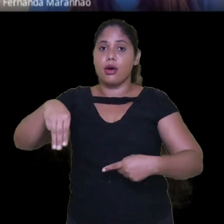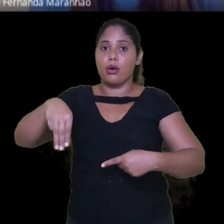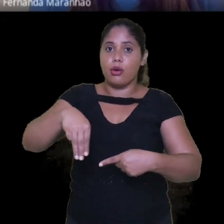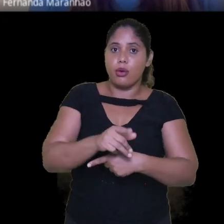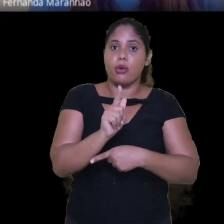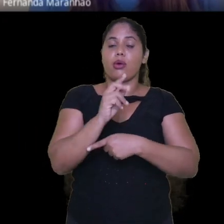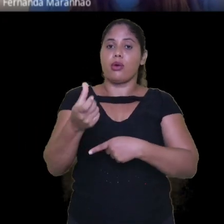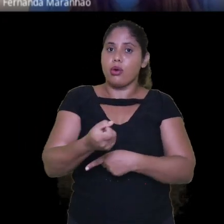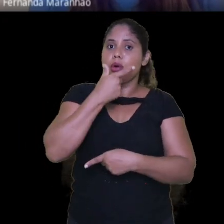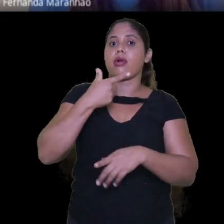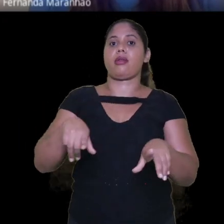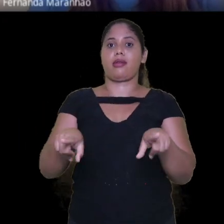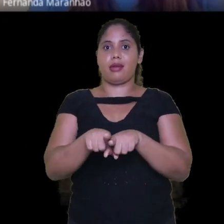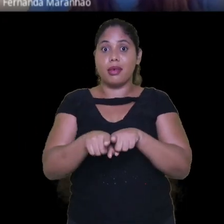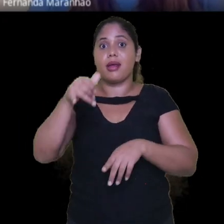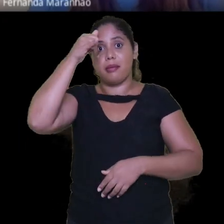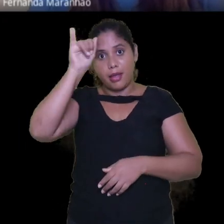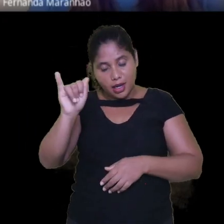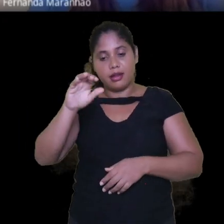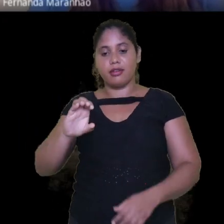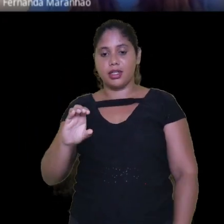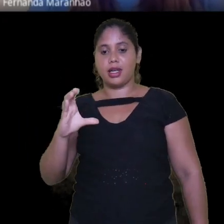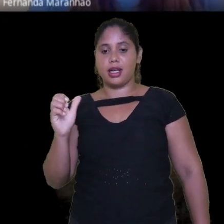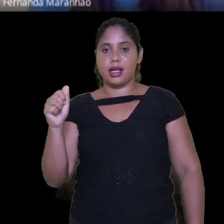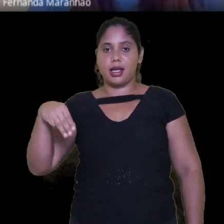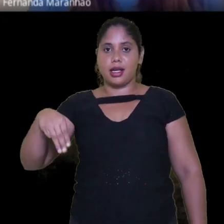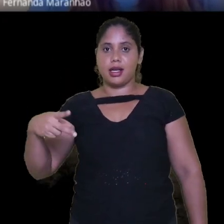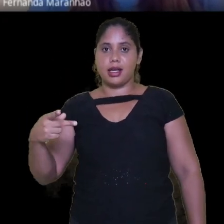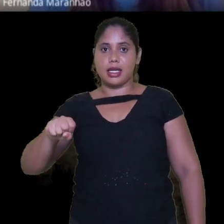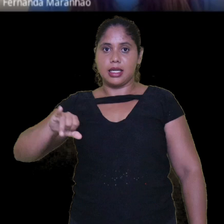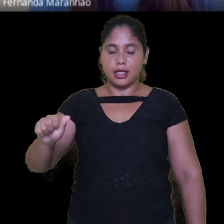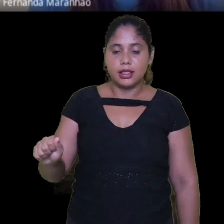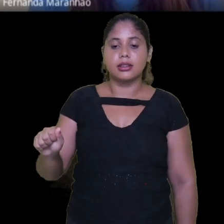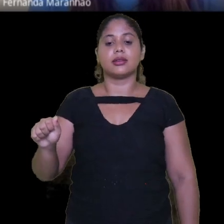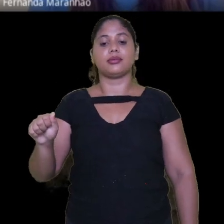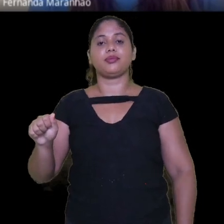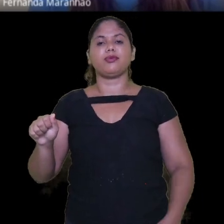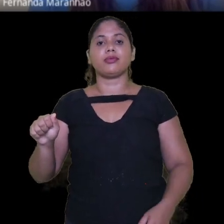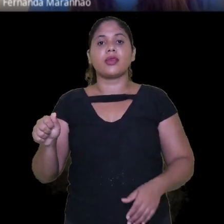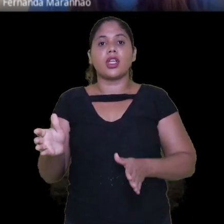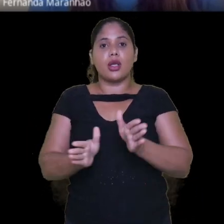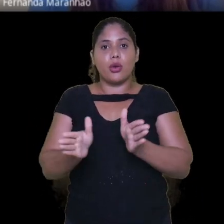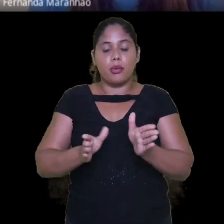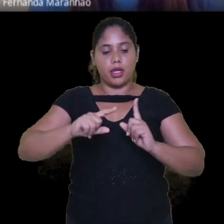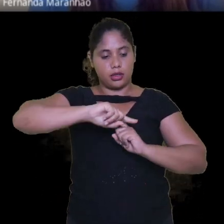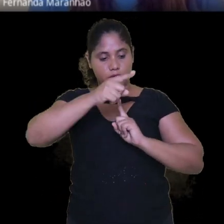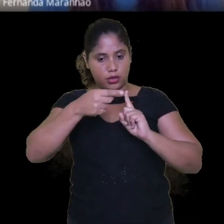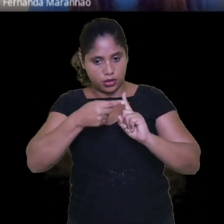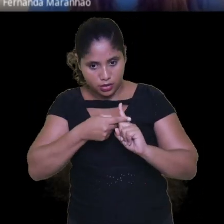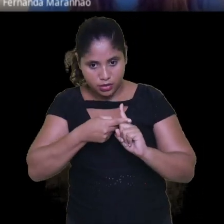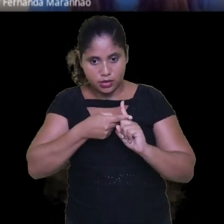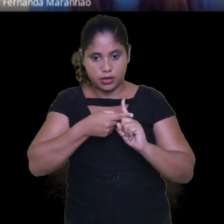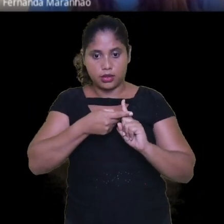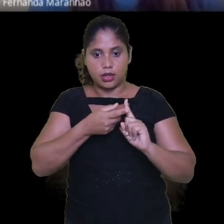da paciente, pode-se aguardar 24 a 48 horas para a realização de corticoterapia para amadurecimento pulmonar